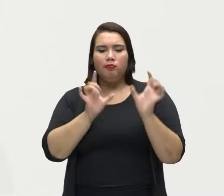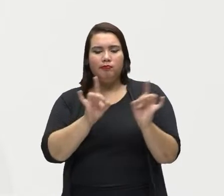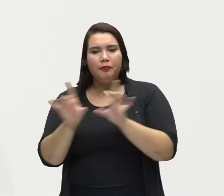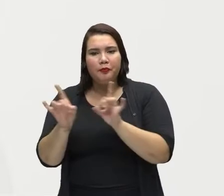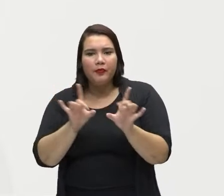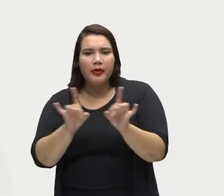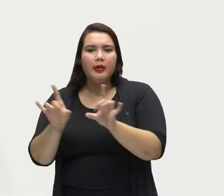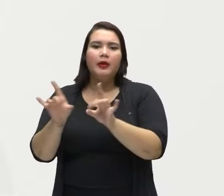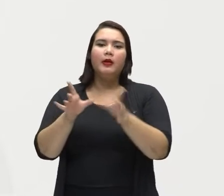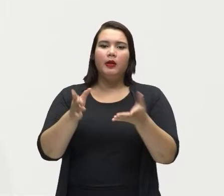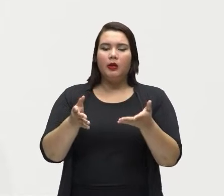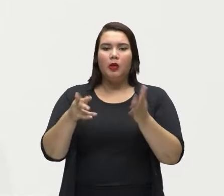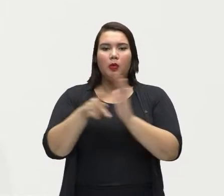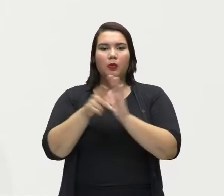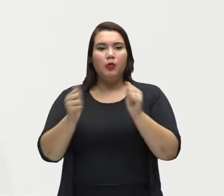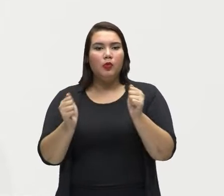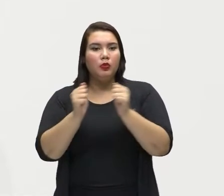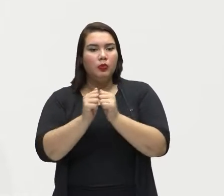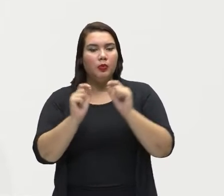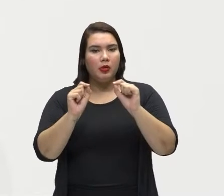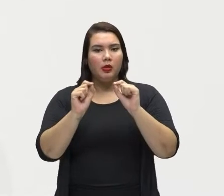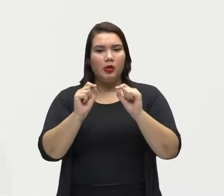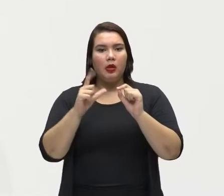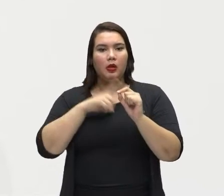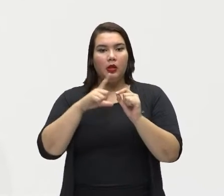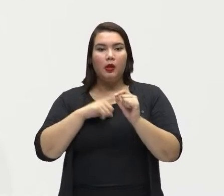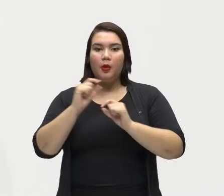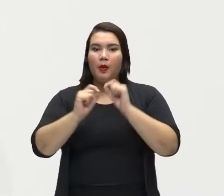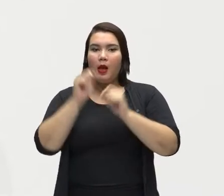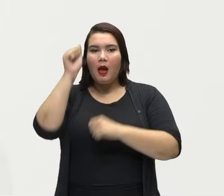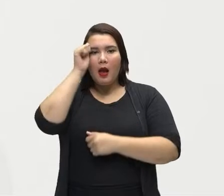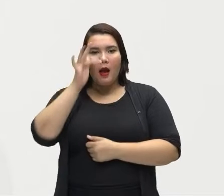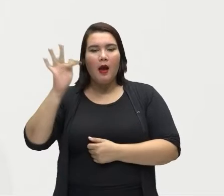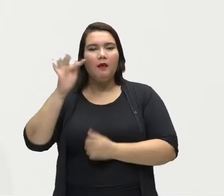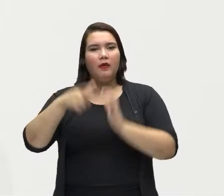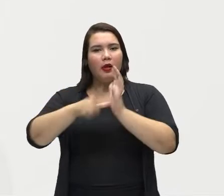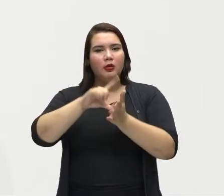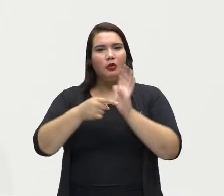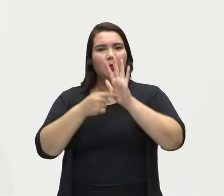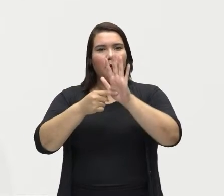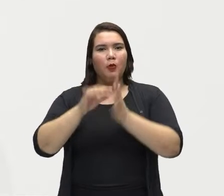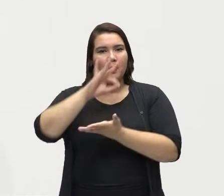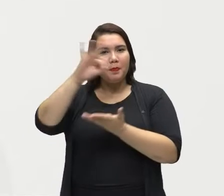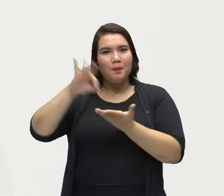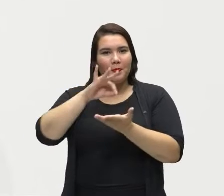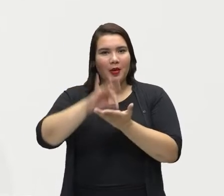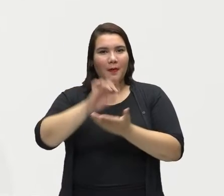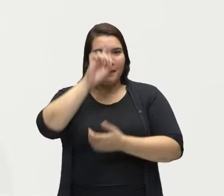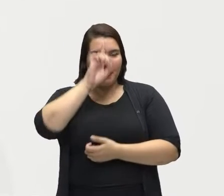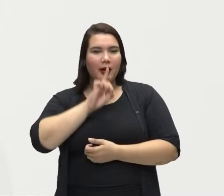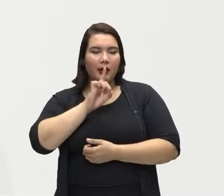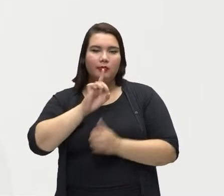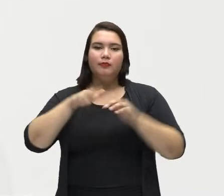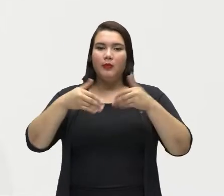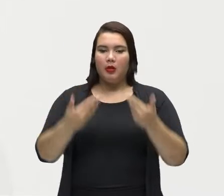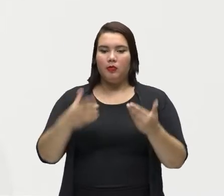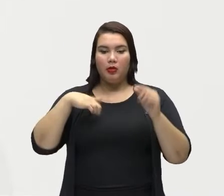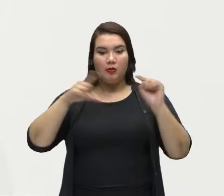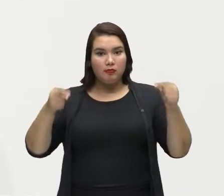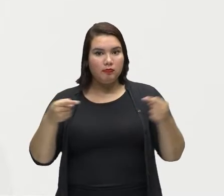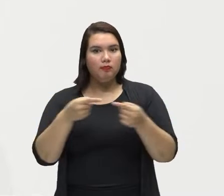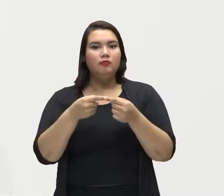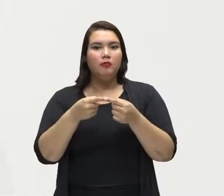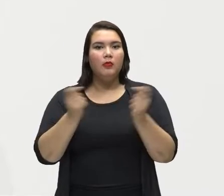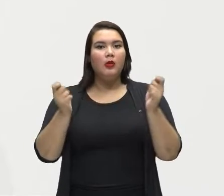comerciais junto com a África subsaariana. Olha só, foi somente com a conquista da região do Maghreb pelos árabes que os